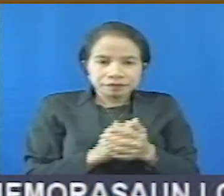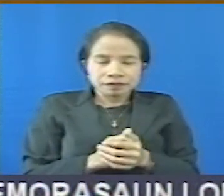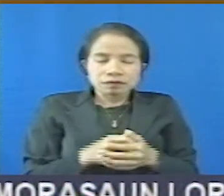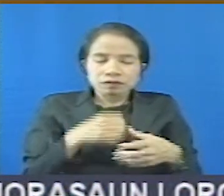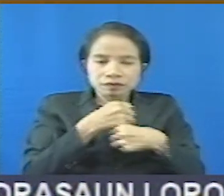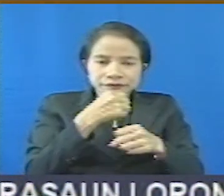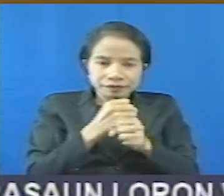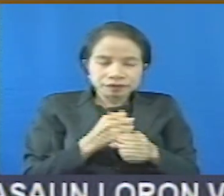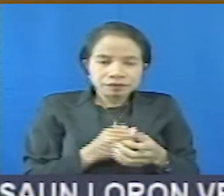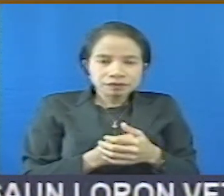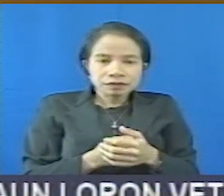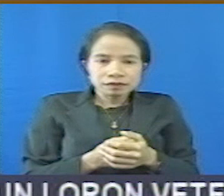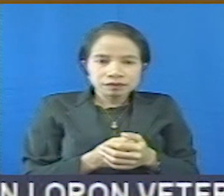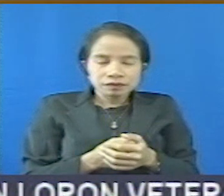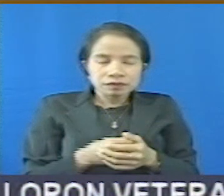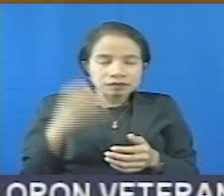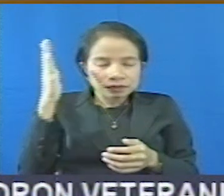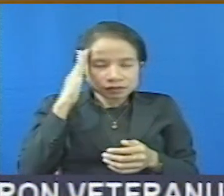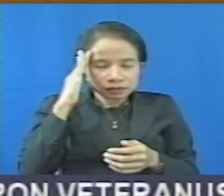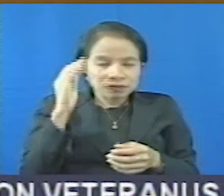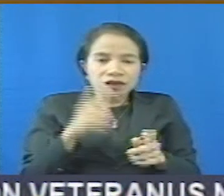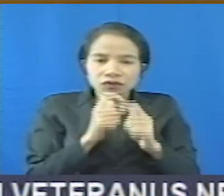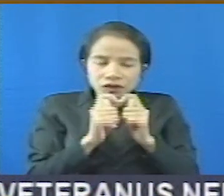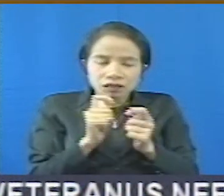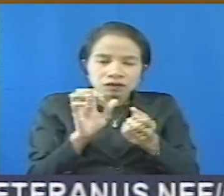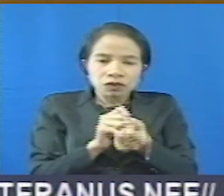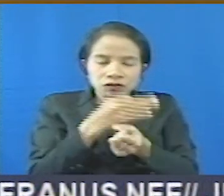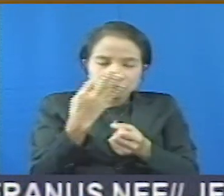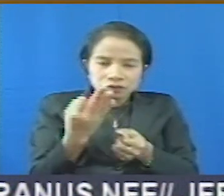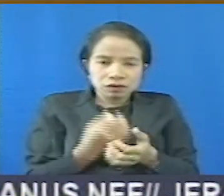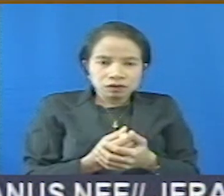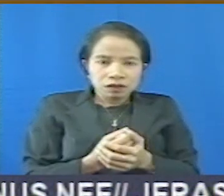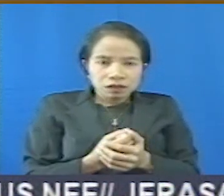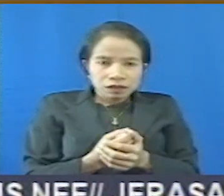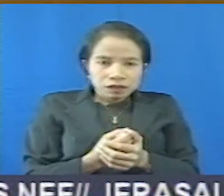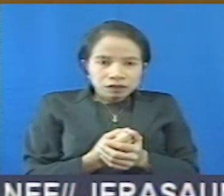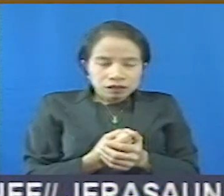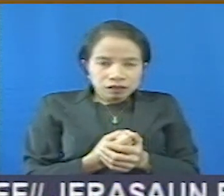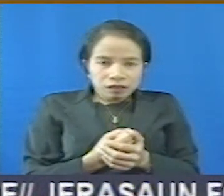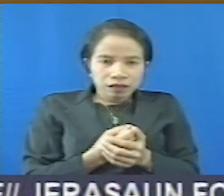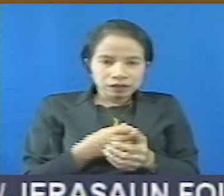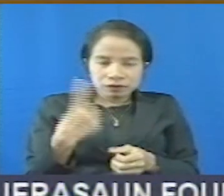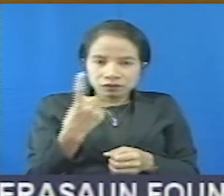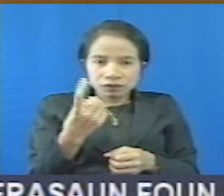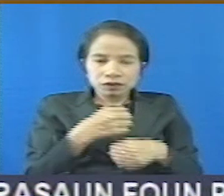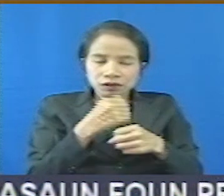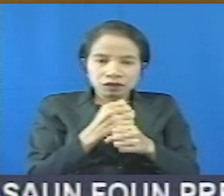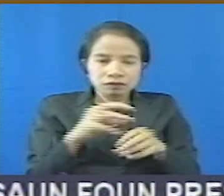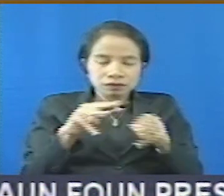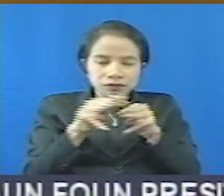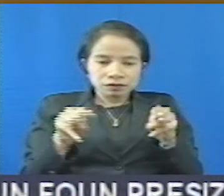beira halo, que na beira conhecem se screening. Screening nela os deit halo iha município Covalima, mas